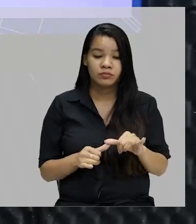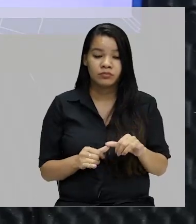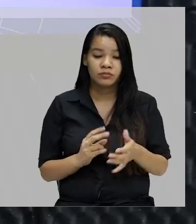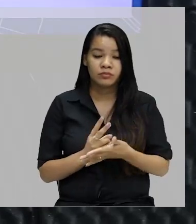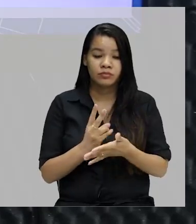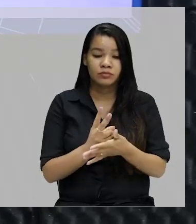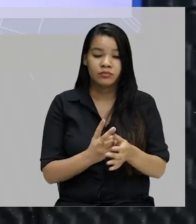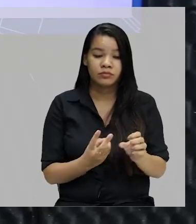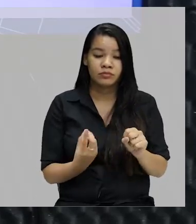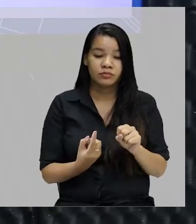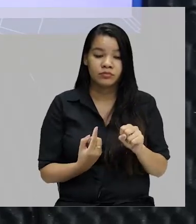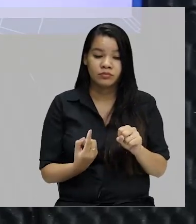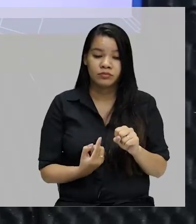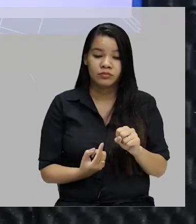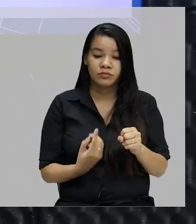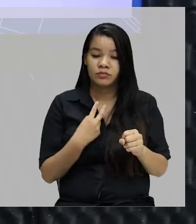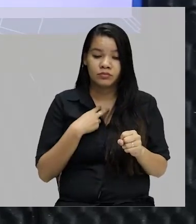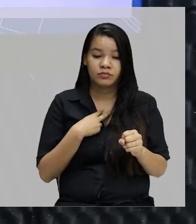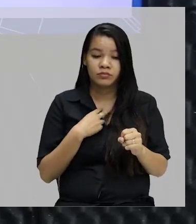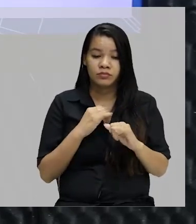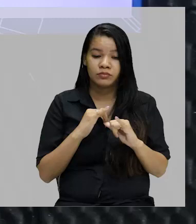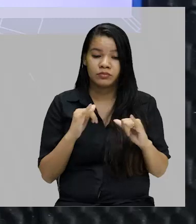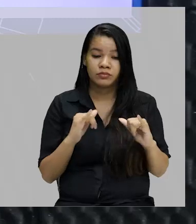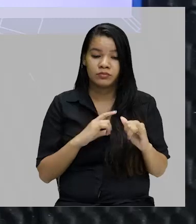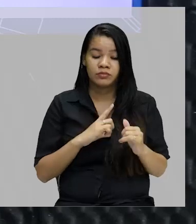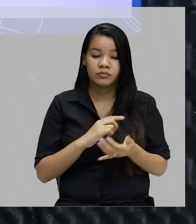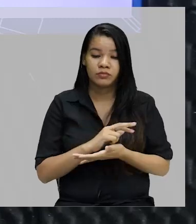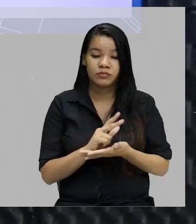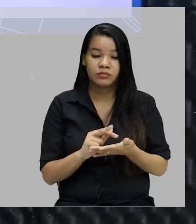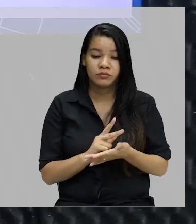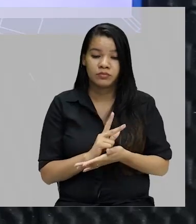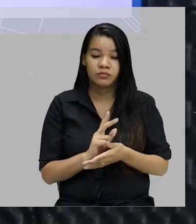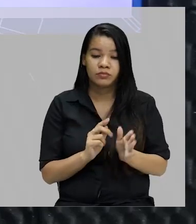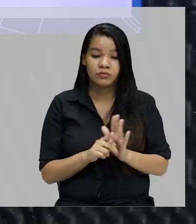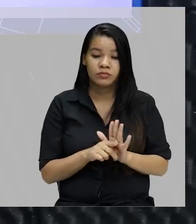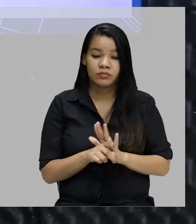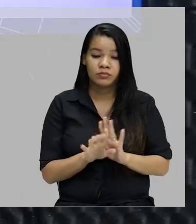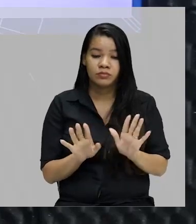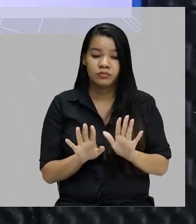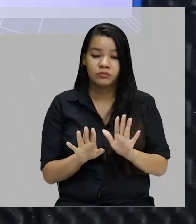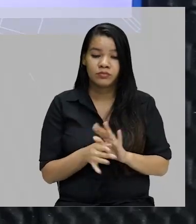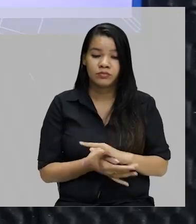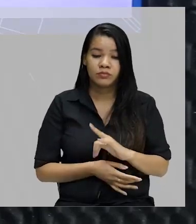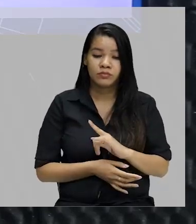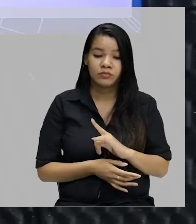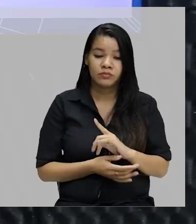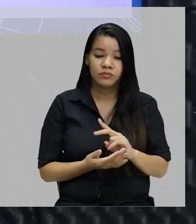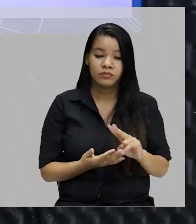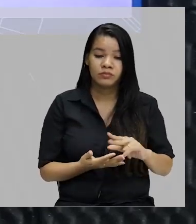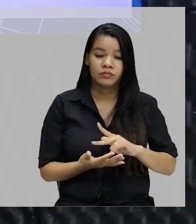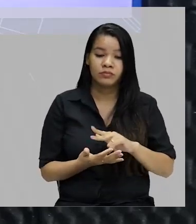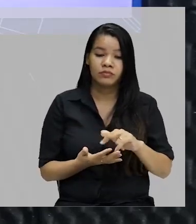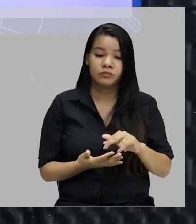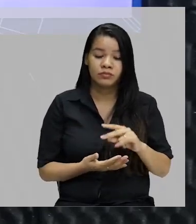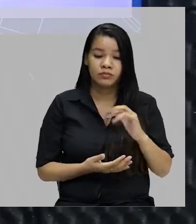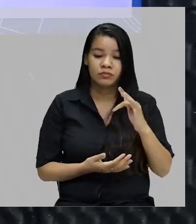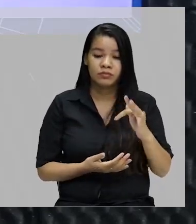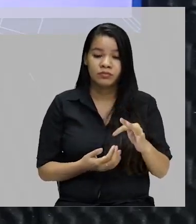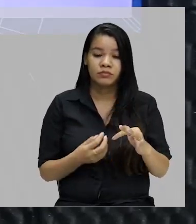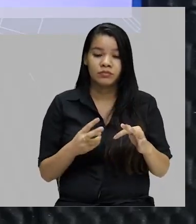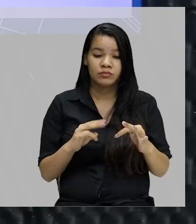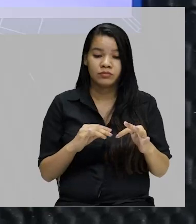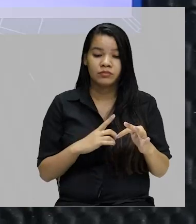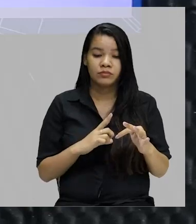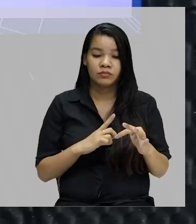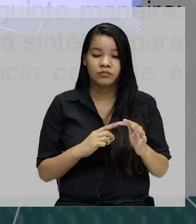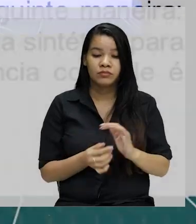Eu não posso dizer assim, haviam muitas questões a serem resolvidas. Não, havia muitas questões, há muitas questões, haverá muitas questões, tá